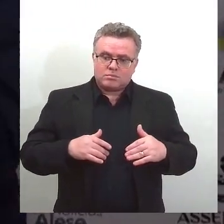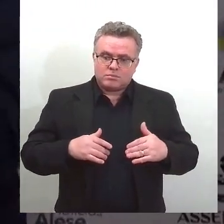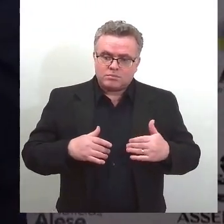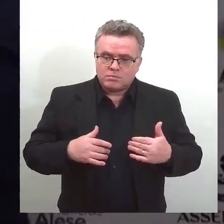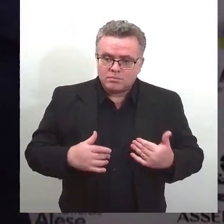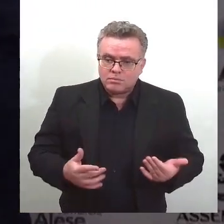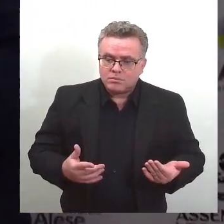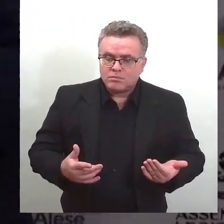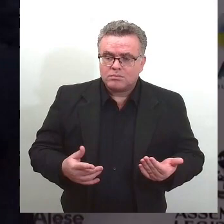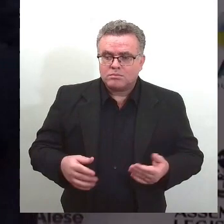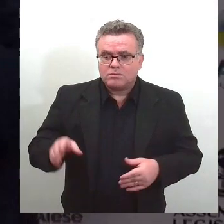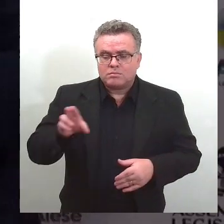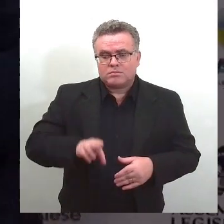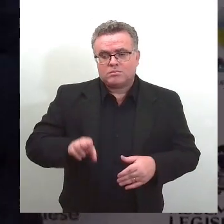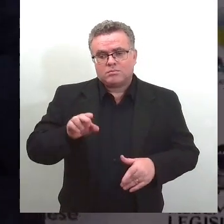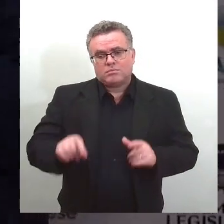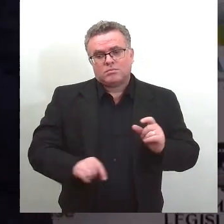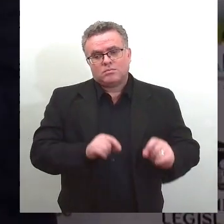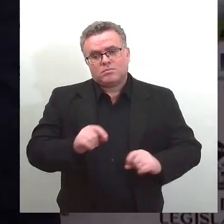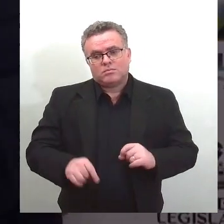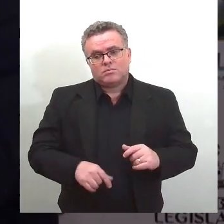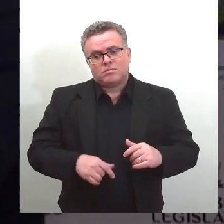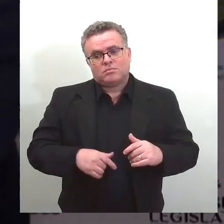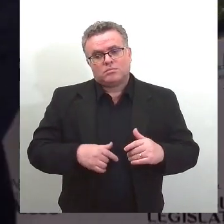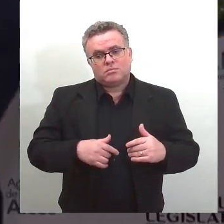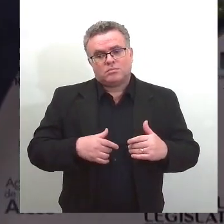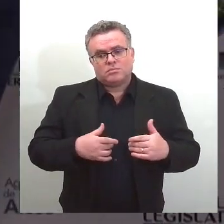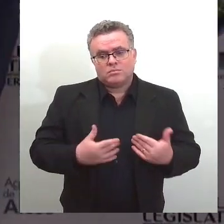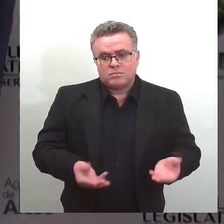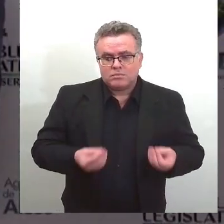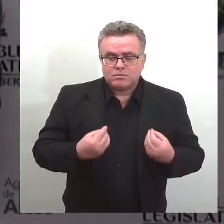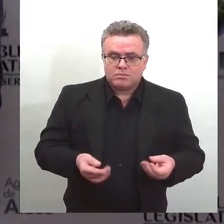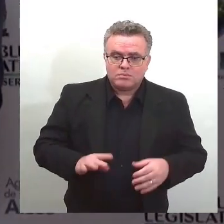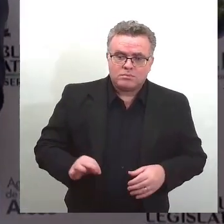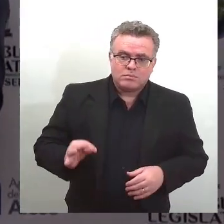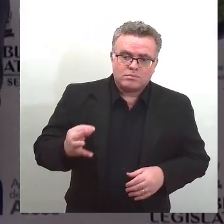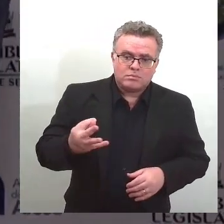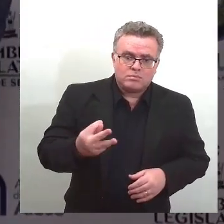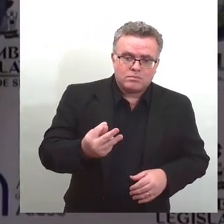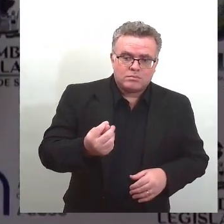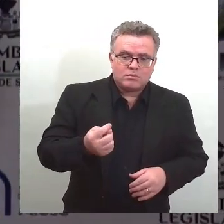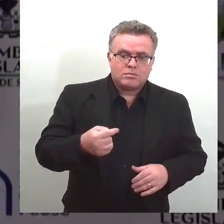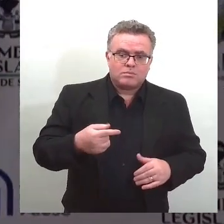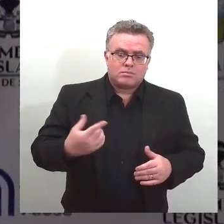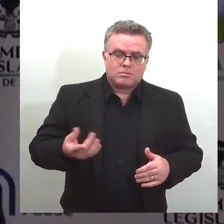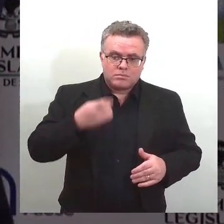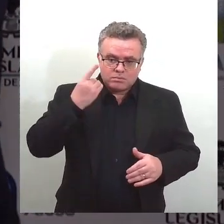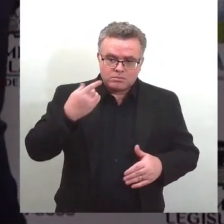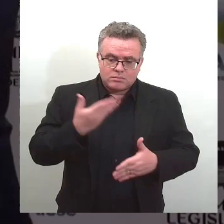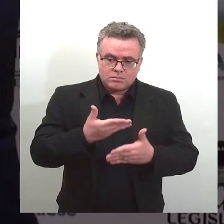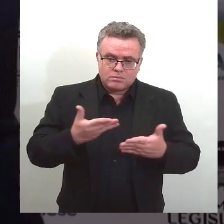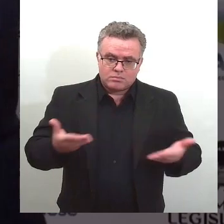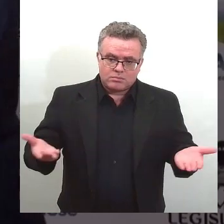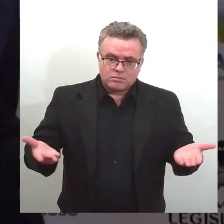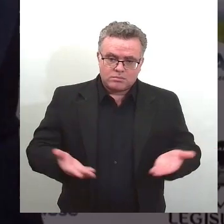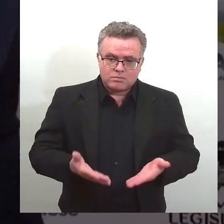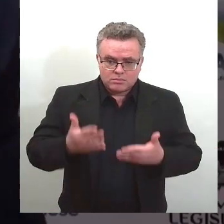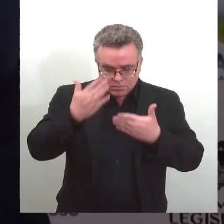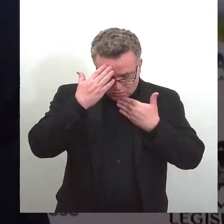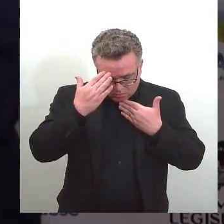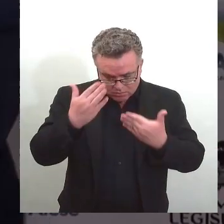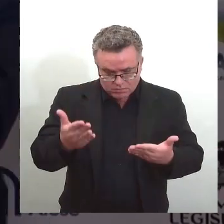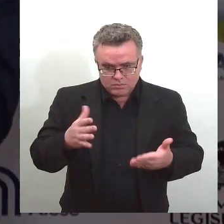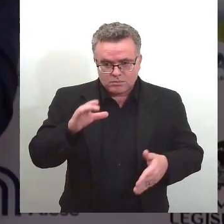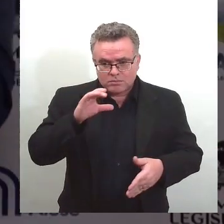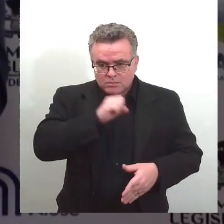utilizado, né, na tribuna por todos os parlamentares, hoje a gente vai agradecer a senhora de uma forma muito rápida a